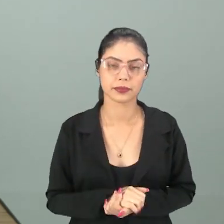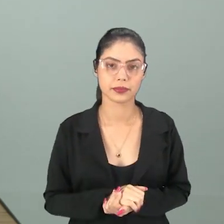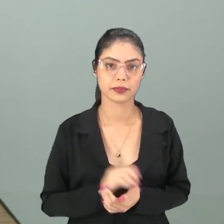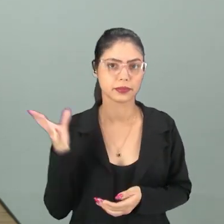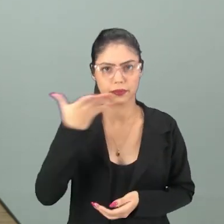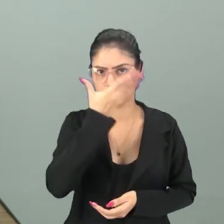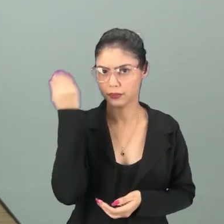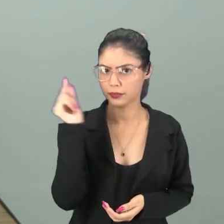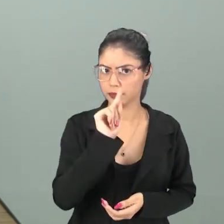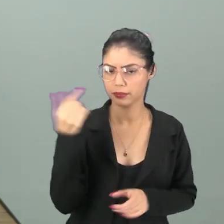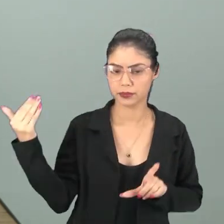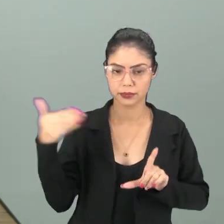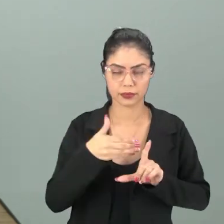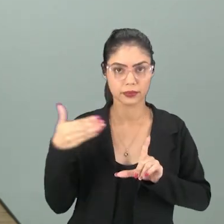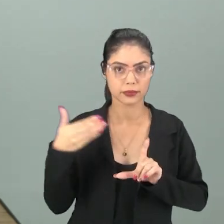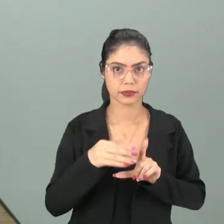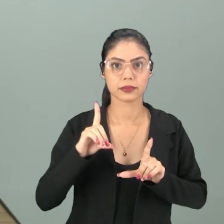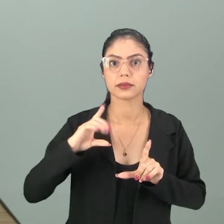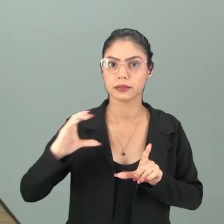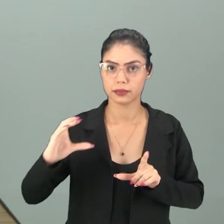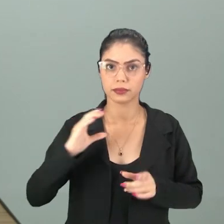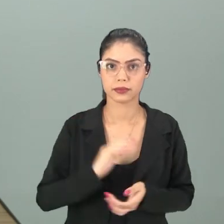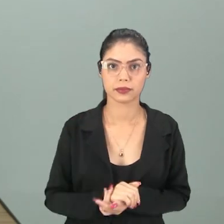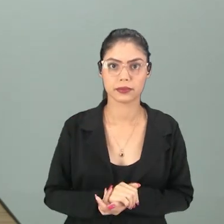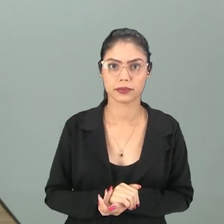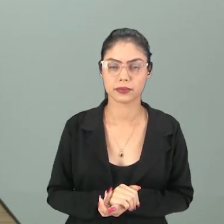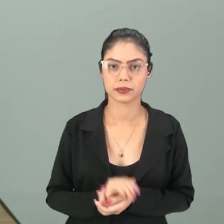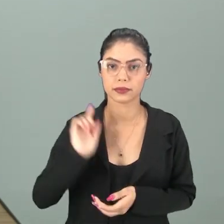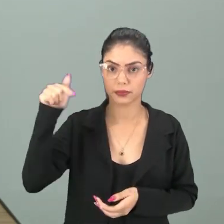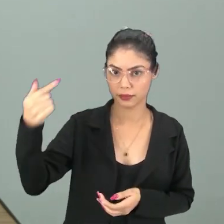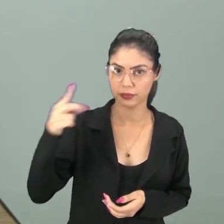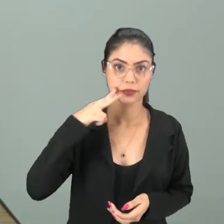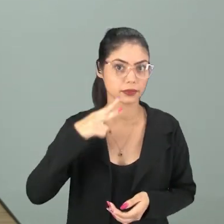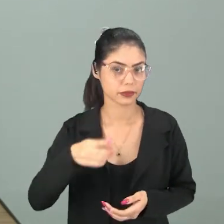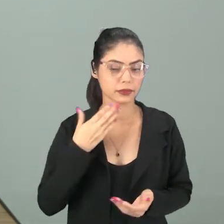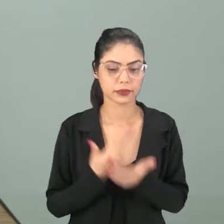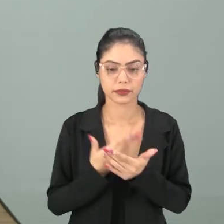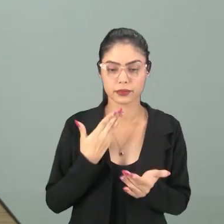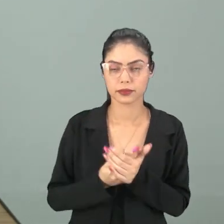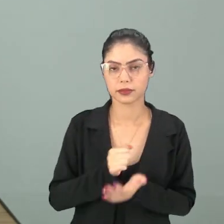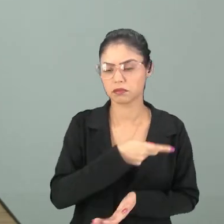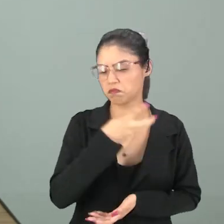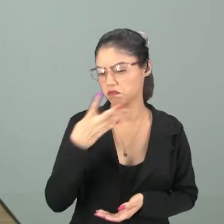E não esqueça de acessar a nossa plataforma Eduque. Lá você vai ver essa aula